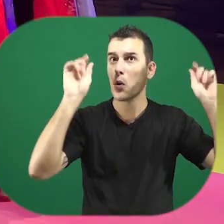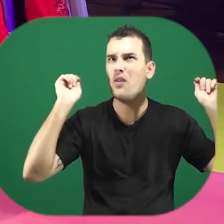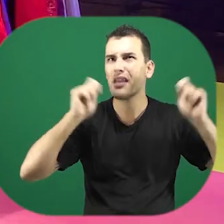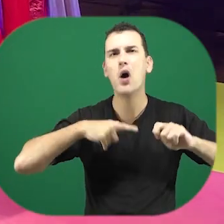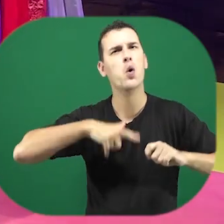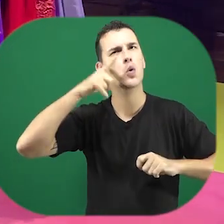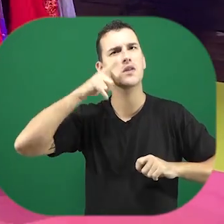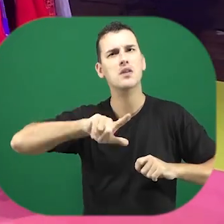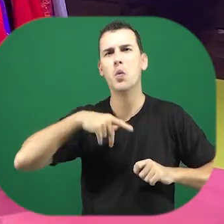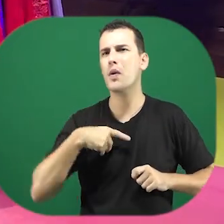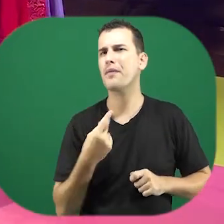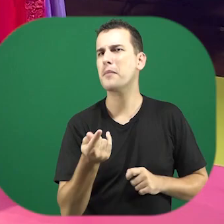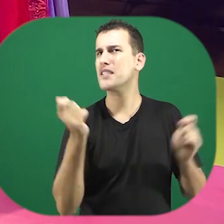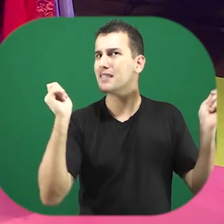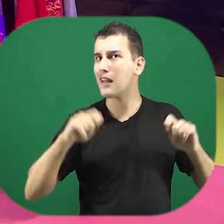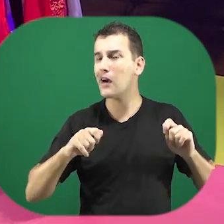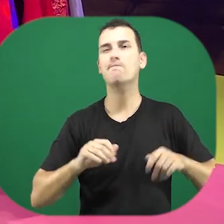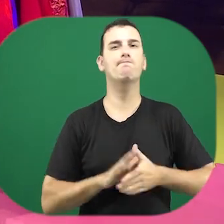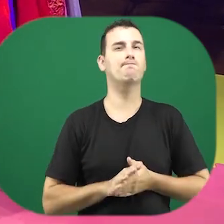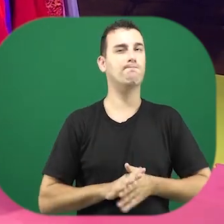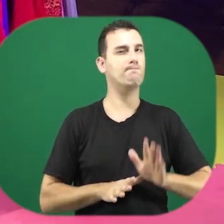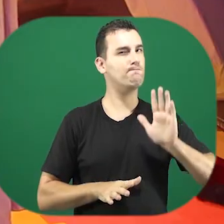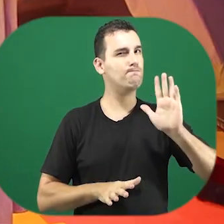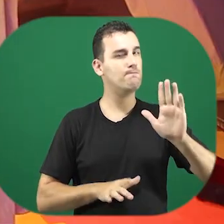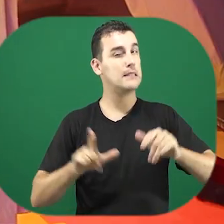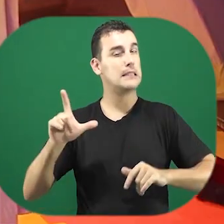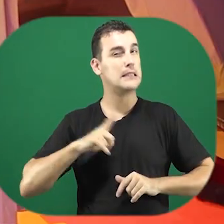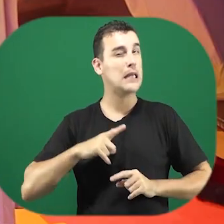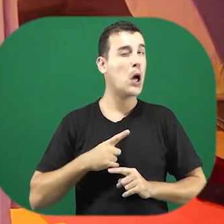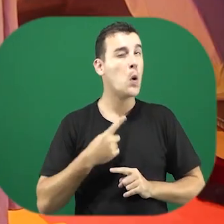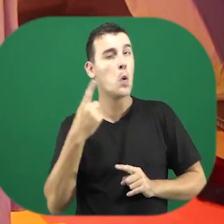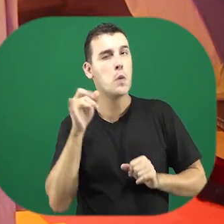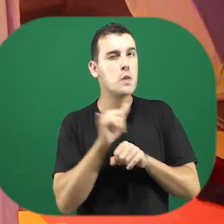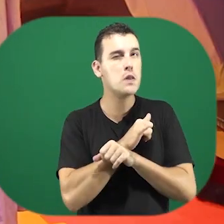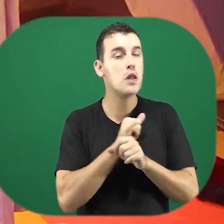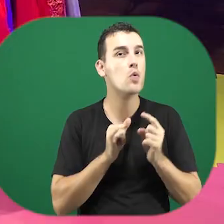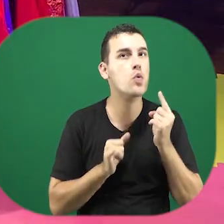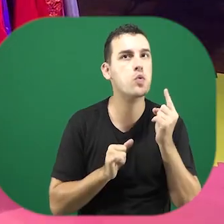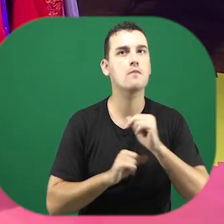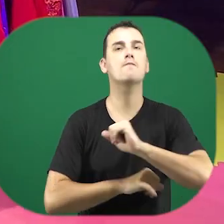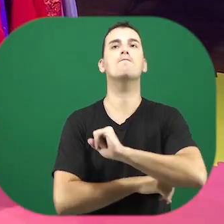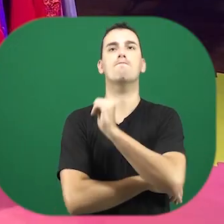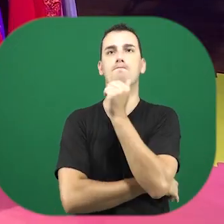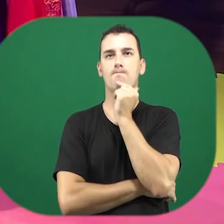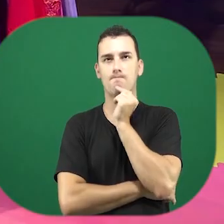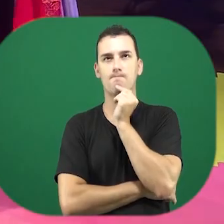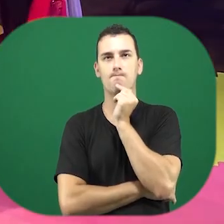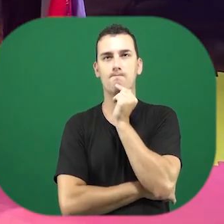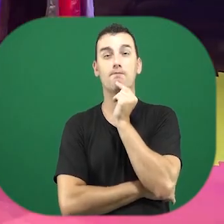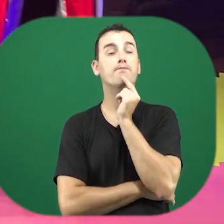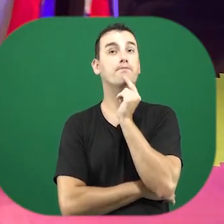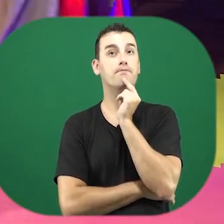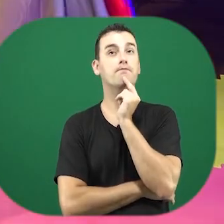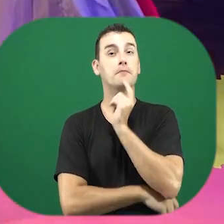uma alma eterna, vovó? Só existe um modo, respondeu a vovó. Se um humano se